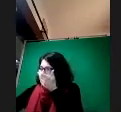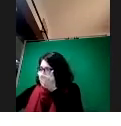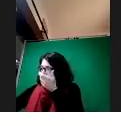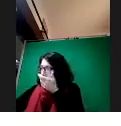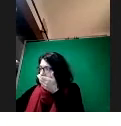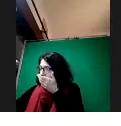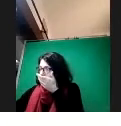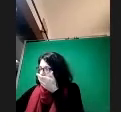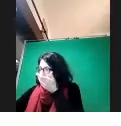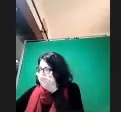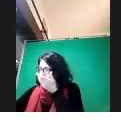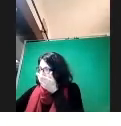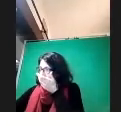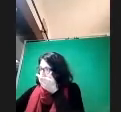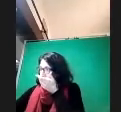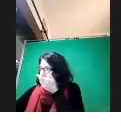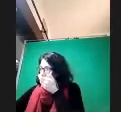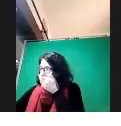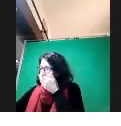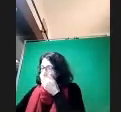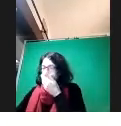e para isso socorremos-nos